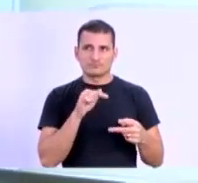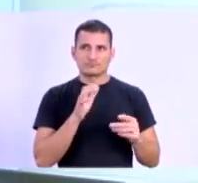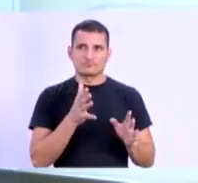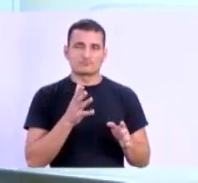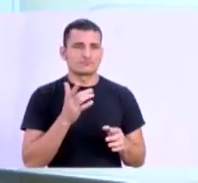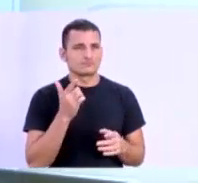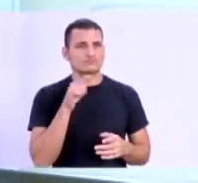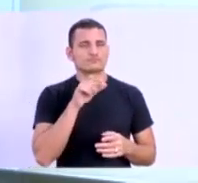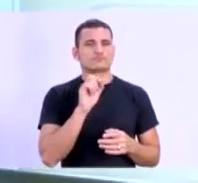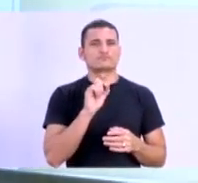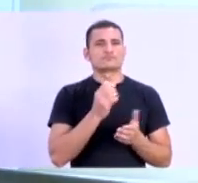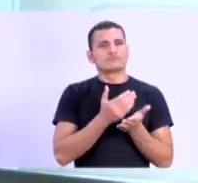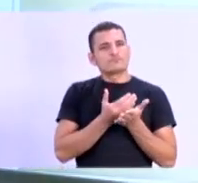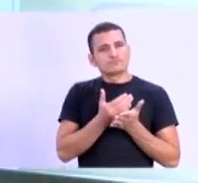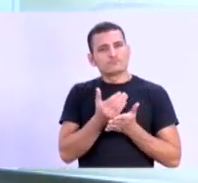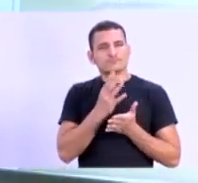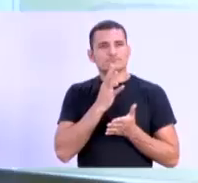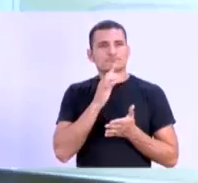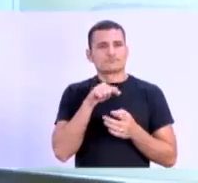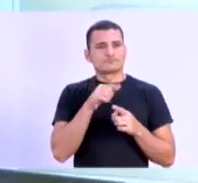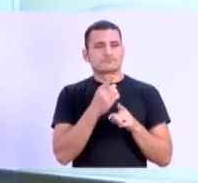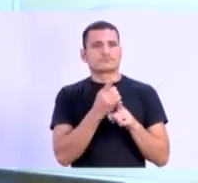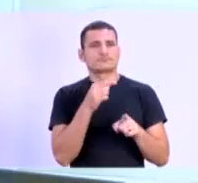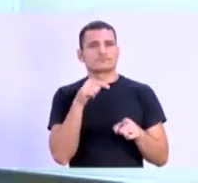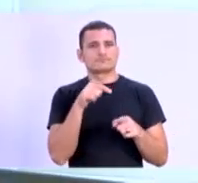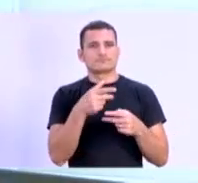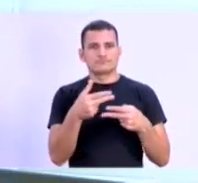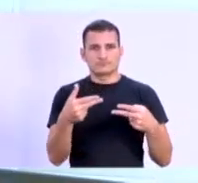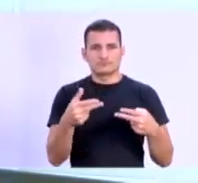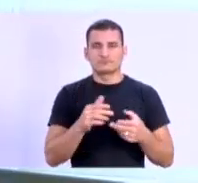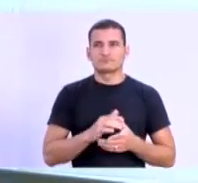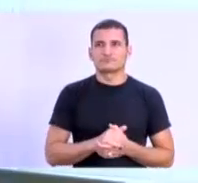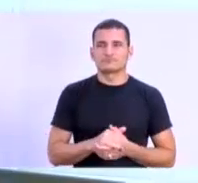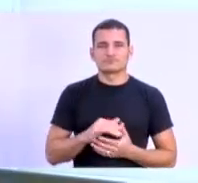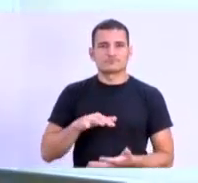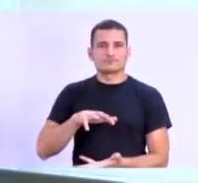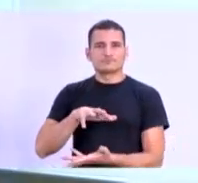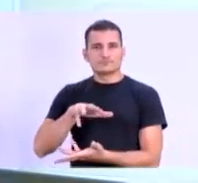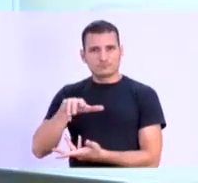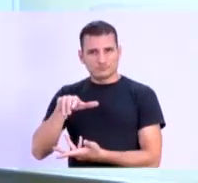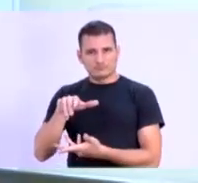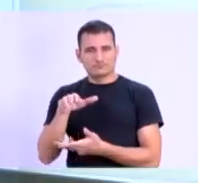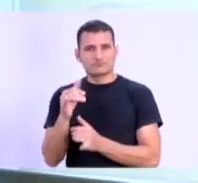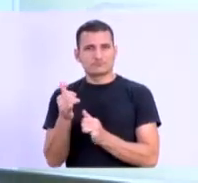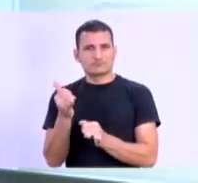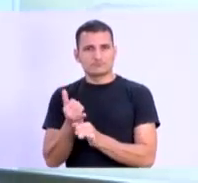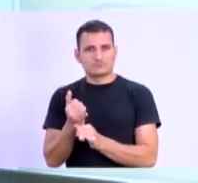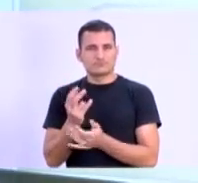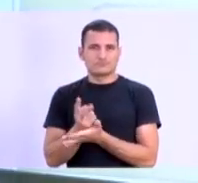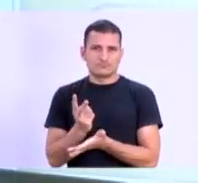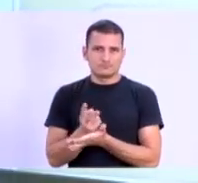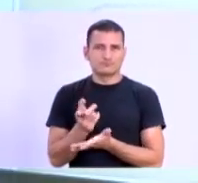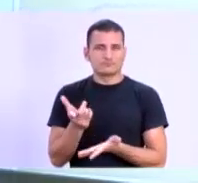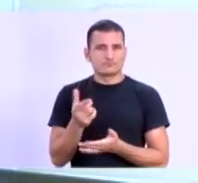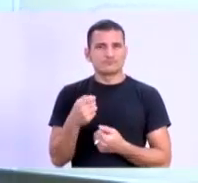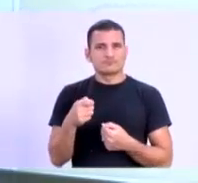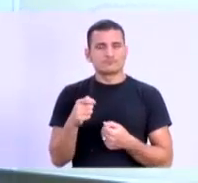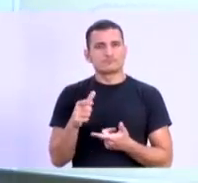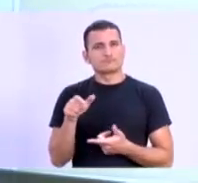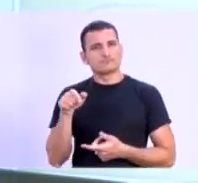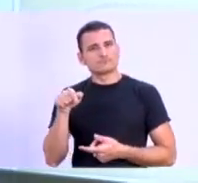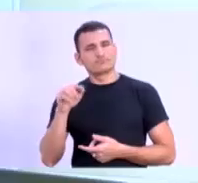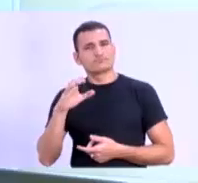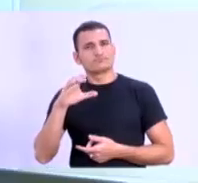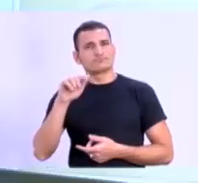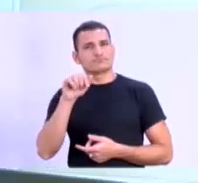minha pré-classificação, identificar esse objeto real. No mundo virtual a mesma coisa, a gente precisa classificar primeiro, a gente precisa explicar para o computador o que